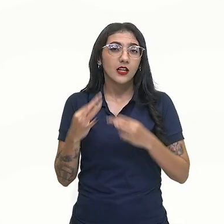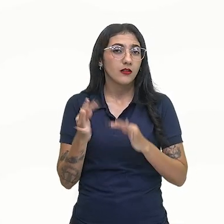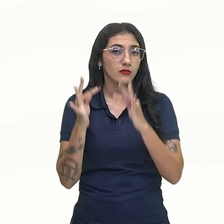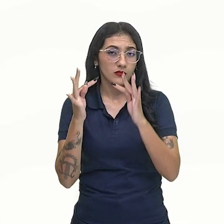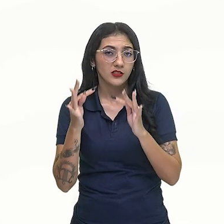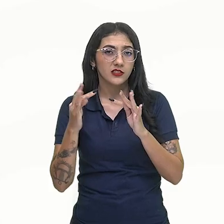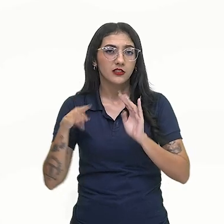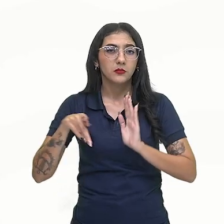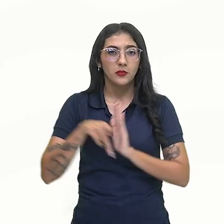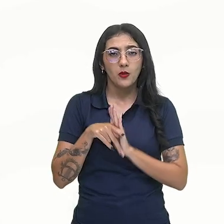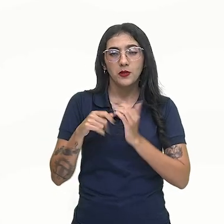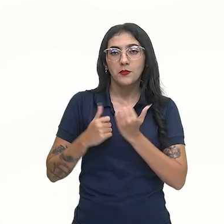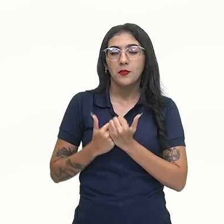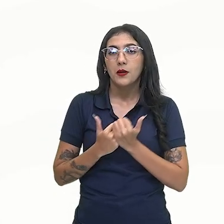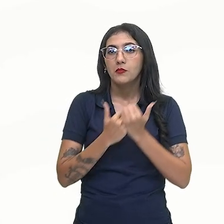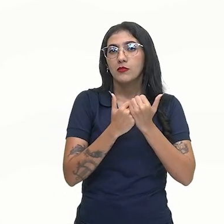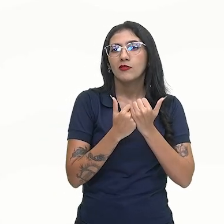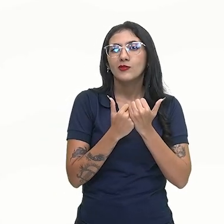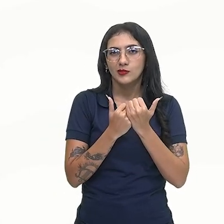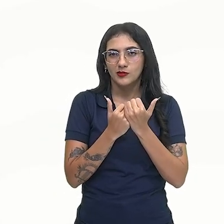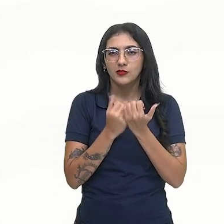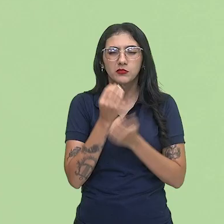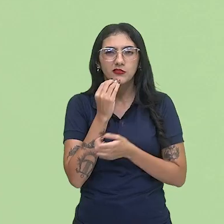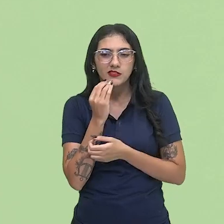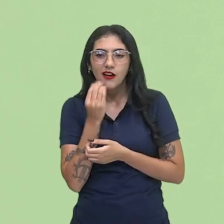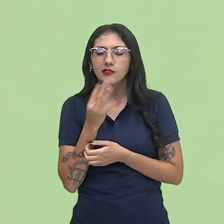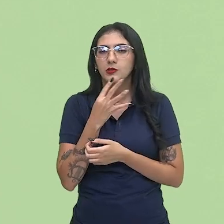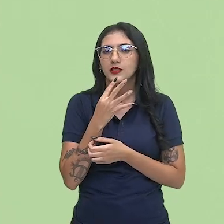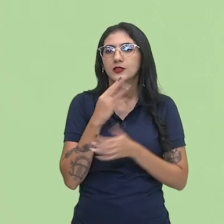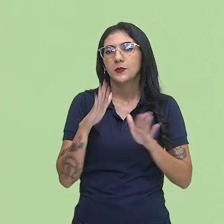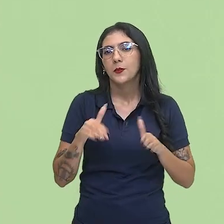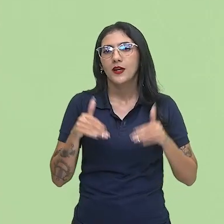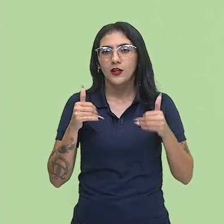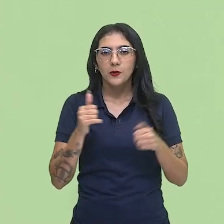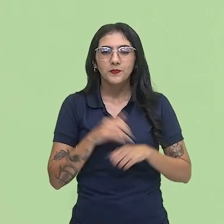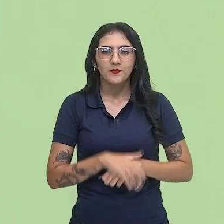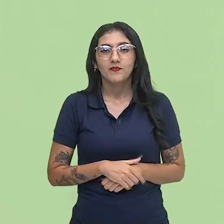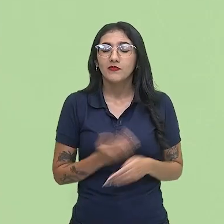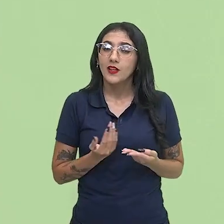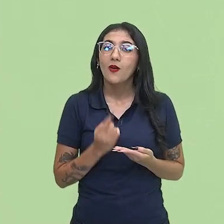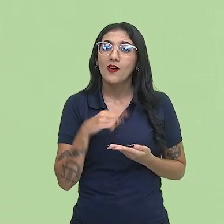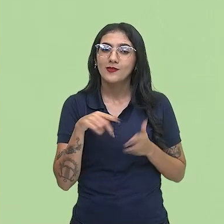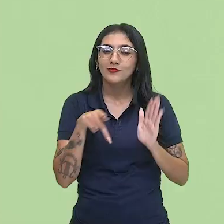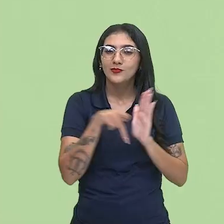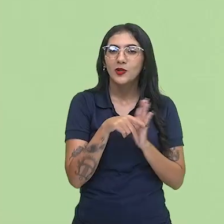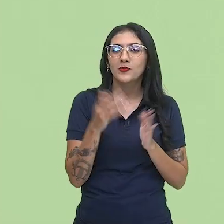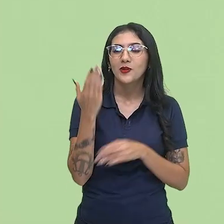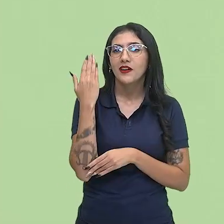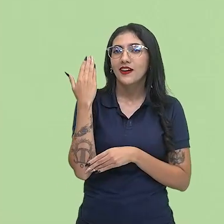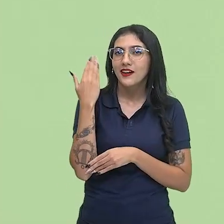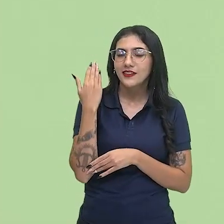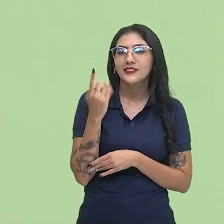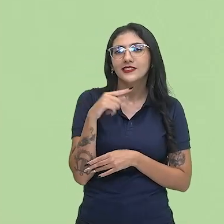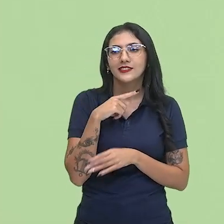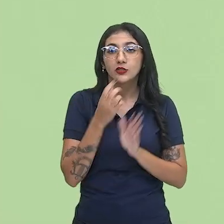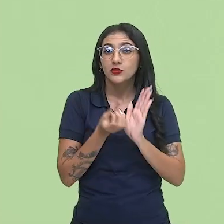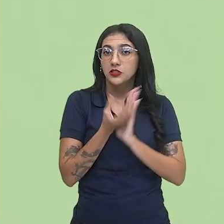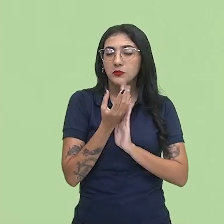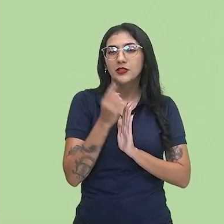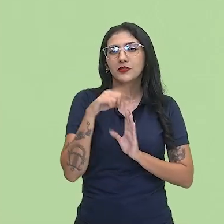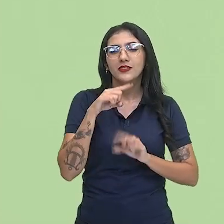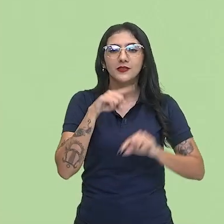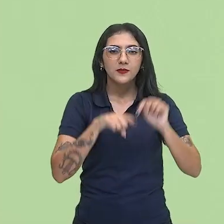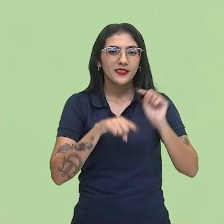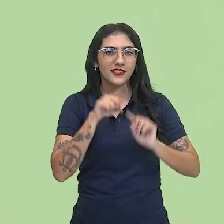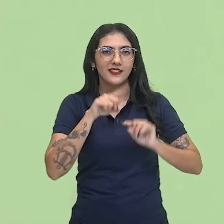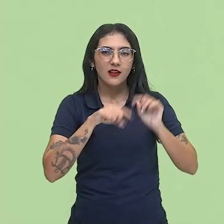podermos compreender ou acessar aquele mundo. E era justamente assim antes da invenção do microscópio,